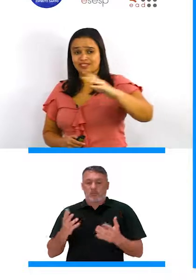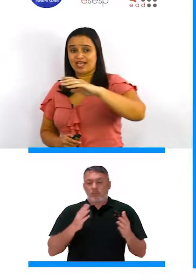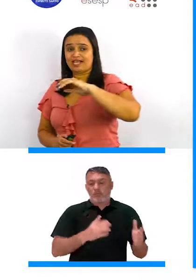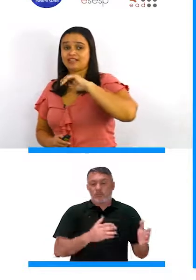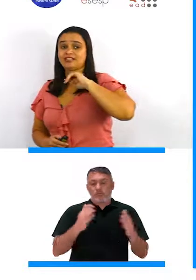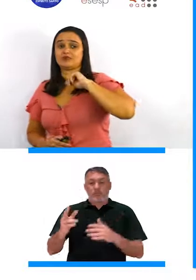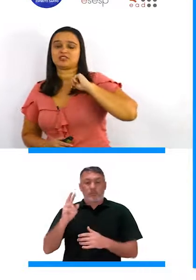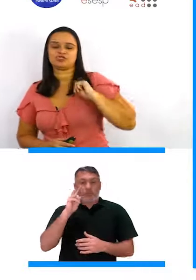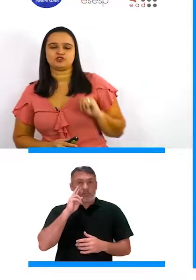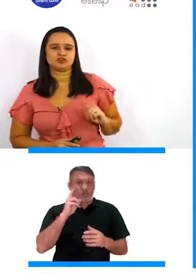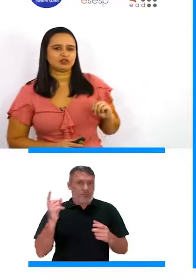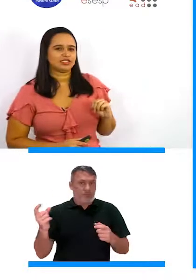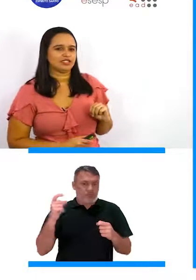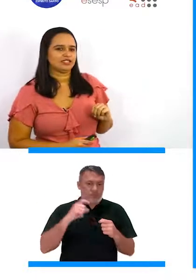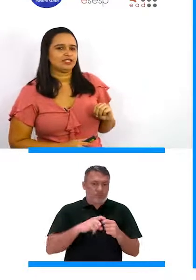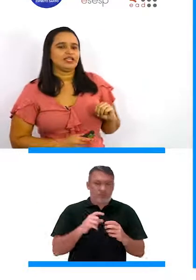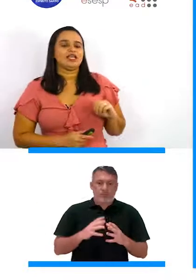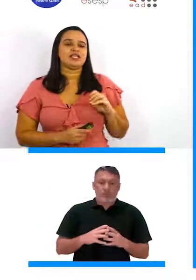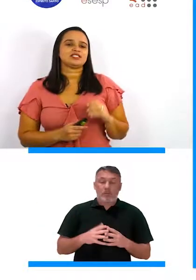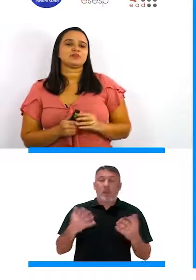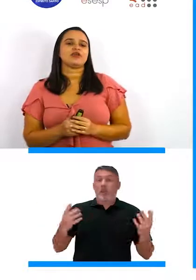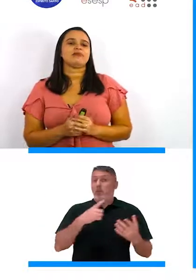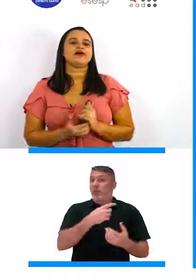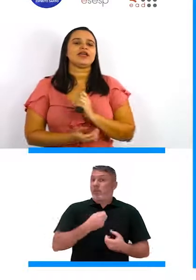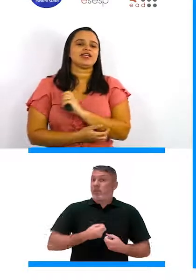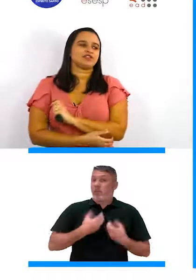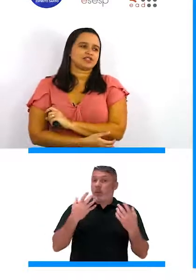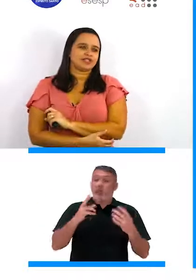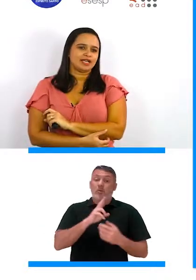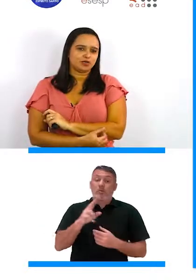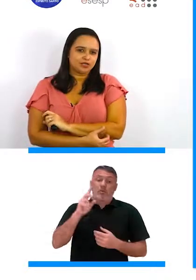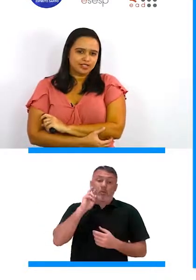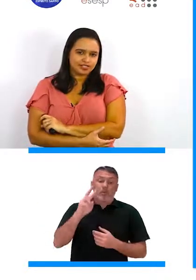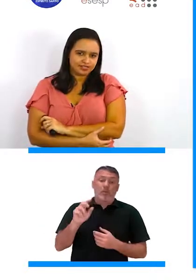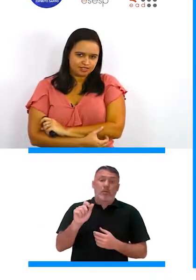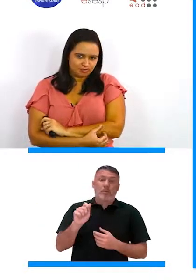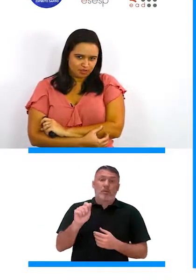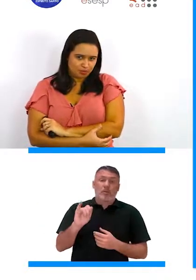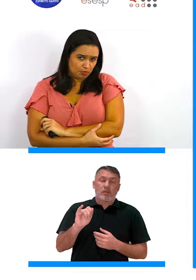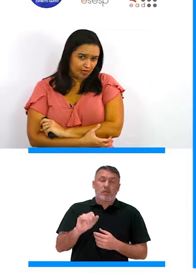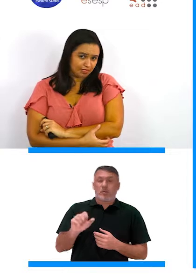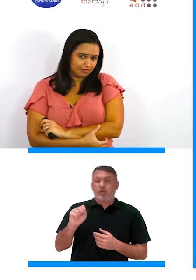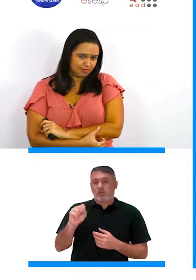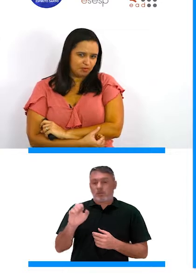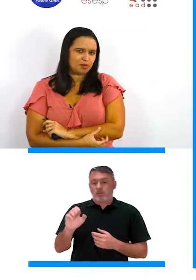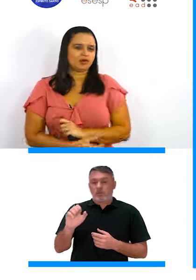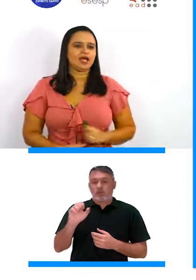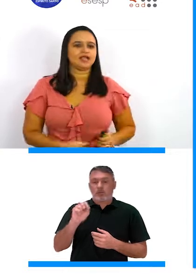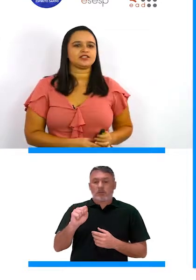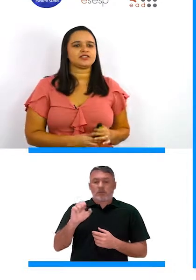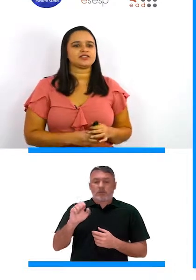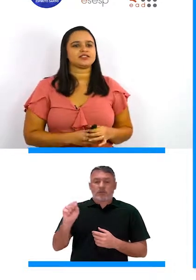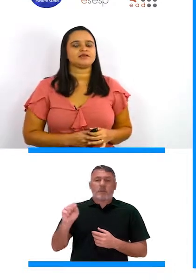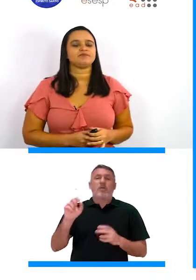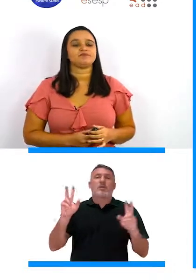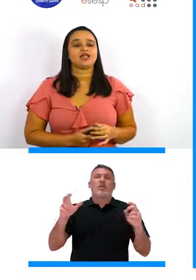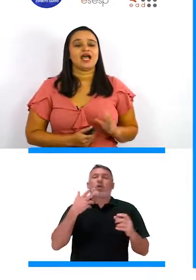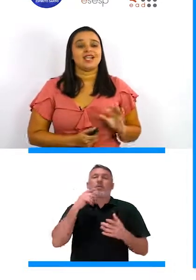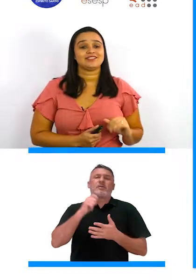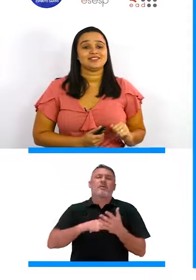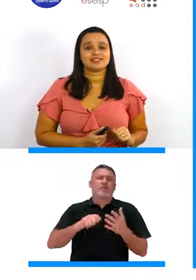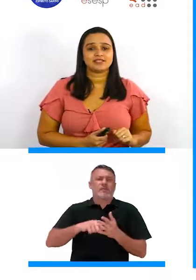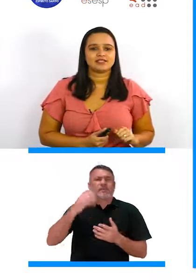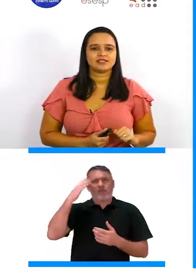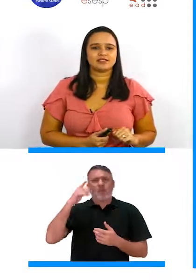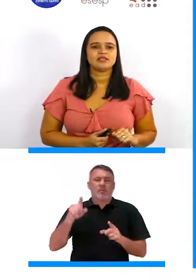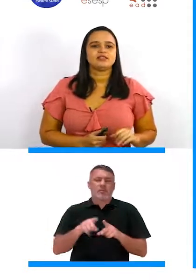vou passar e depois a gente volta nele. Esse poema é de Zé da Luz, também é um poeta bem popular, que diz assim: